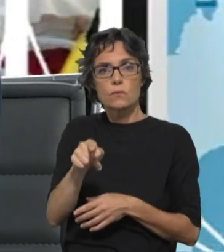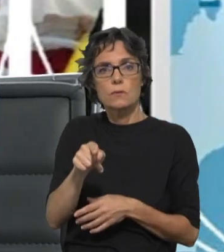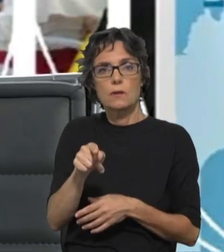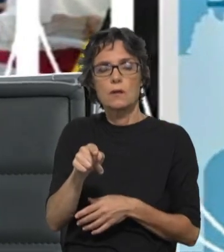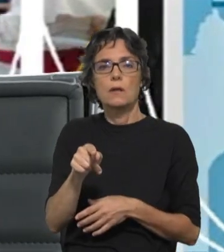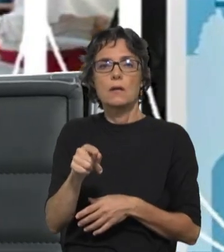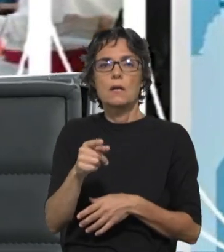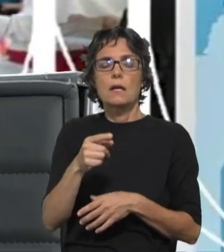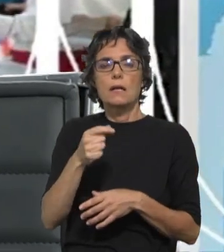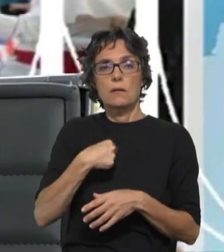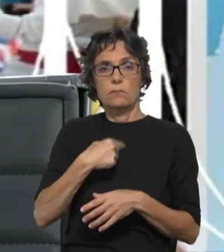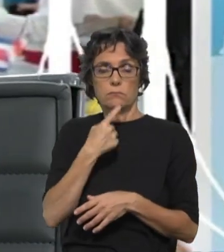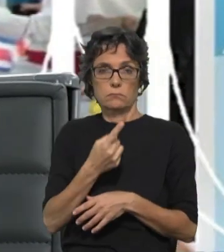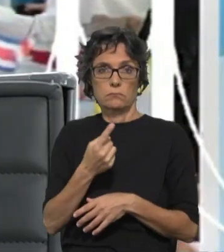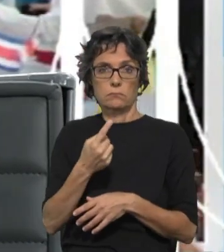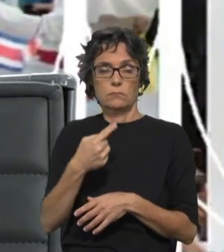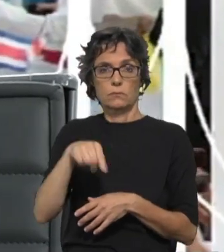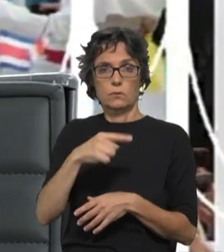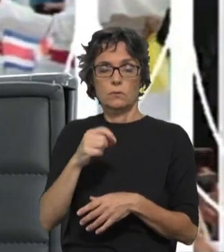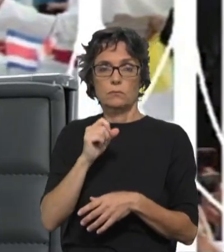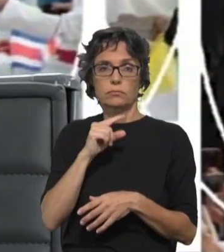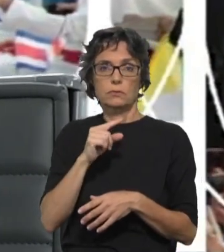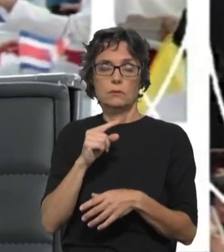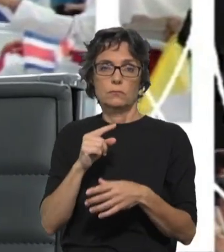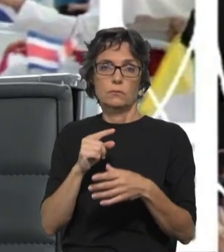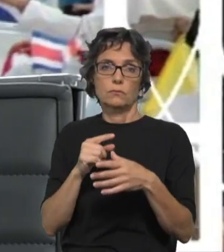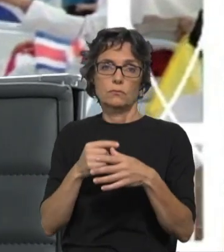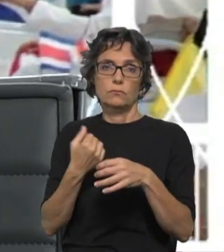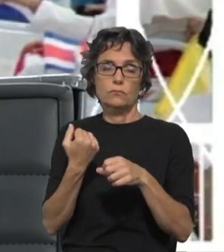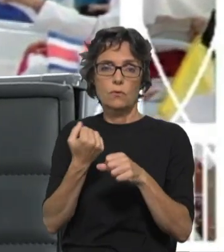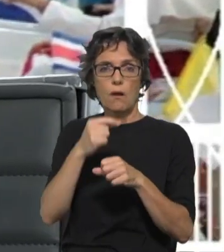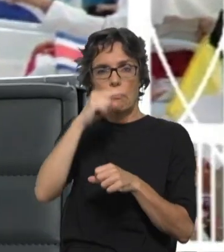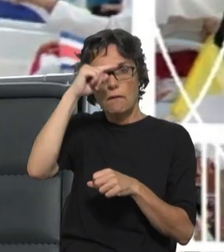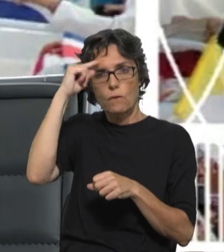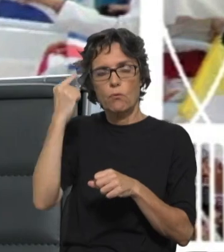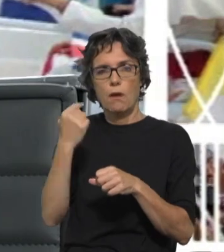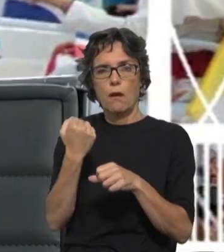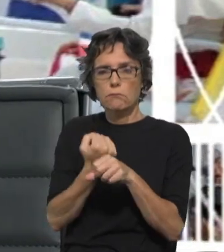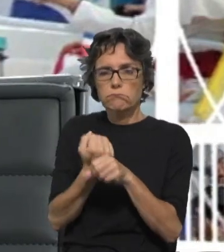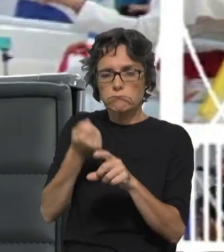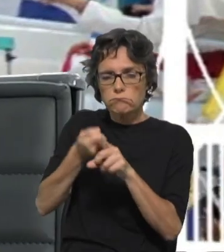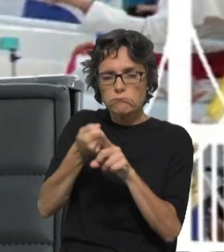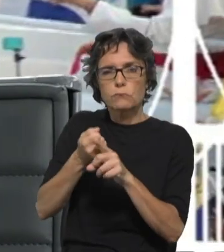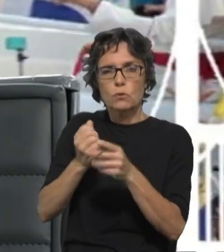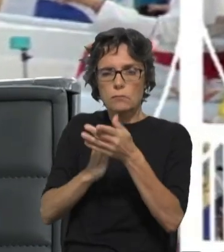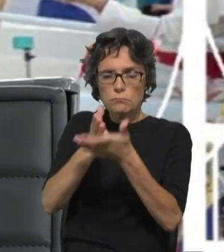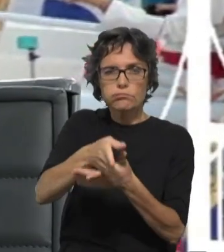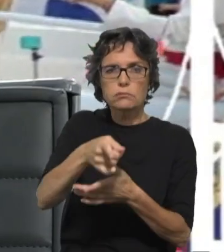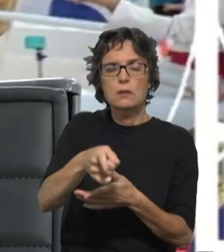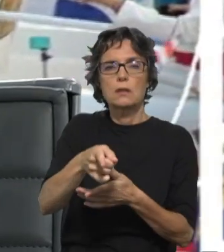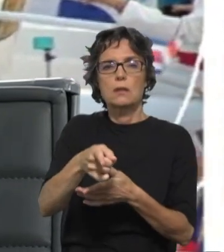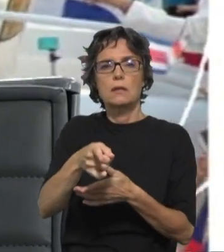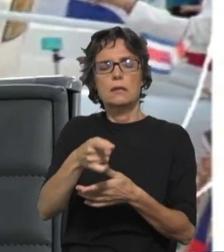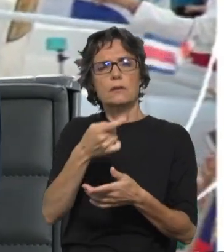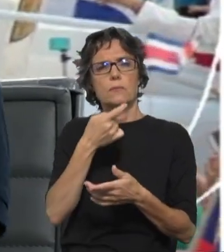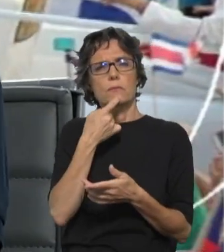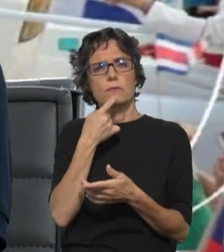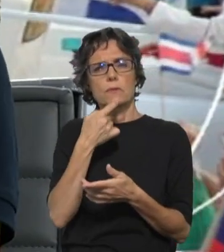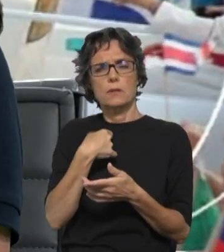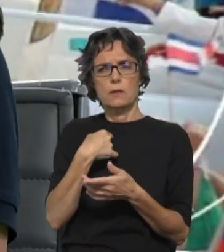E quando eu digo como é que podemos ultrapassar esta dificuldade ou aquela dificuldade, é quem é que eu vou